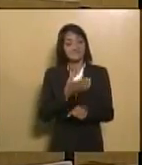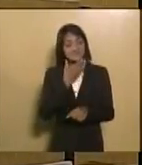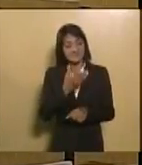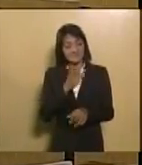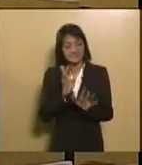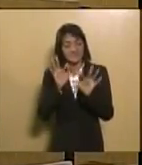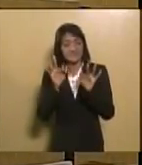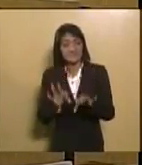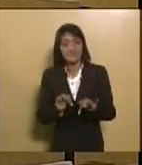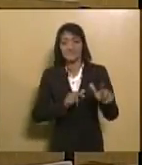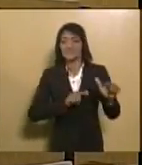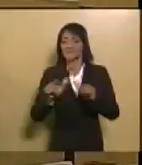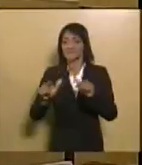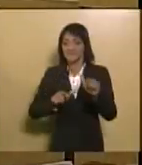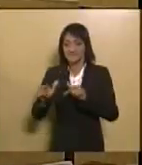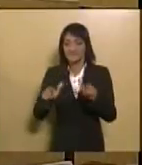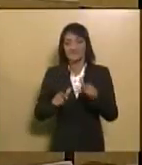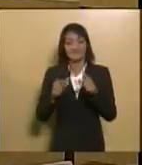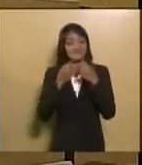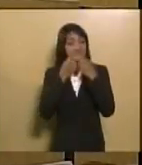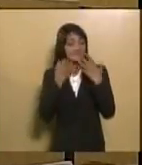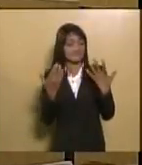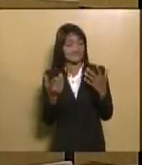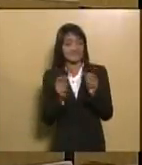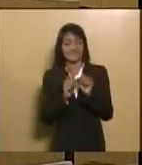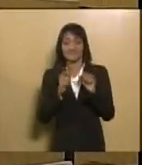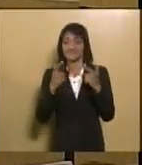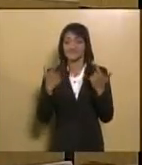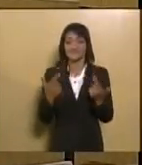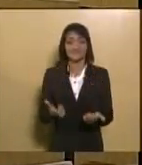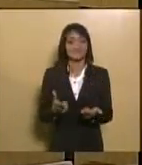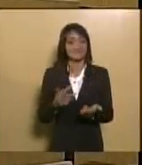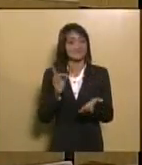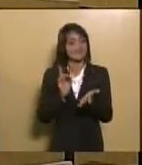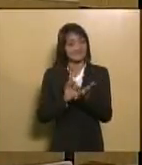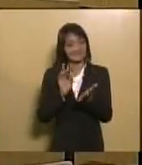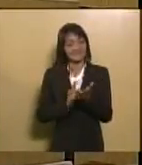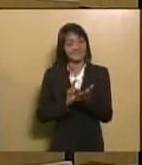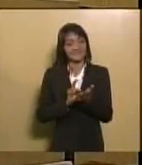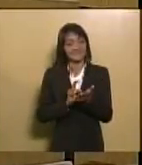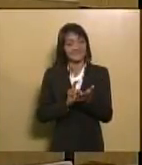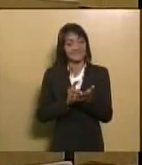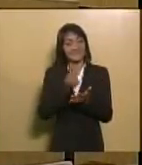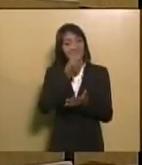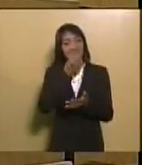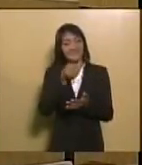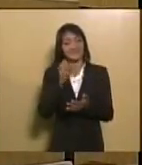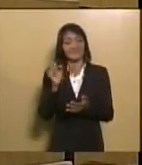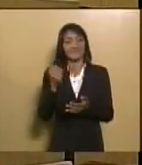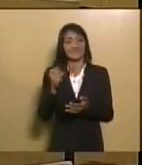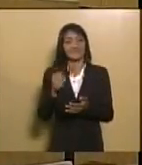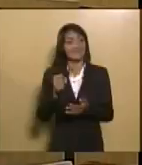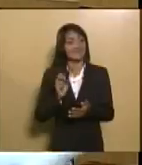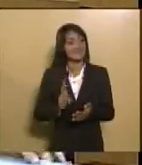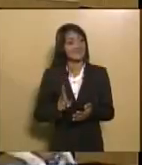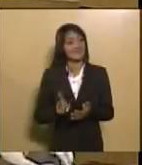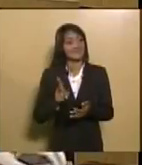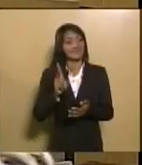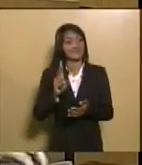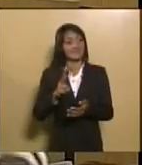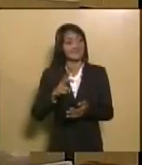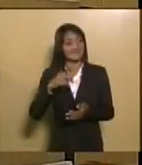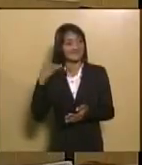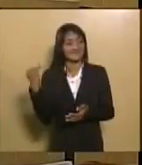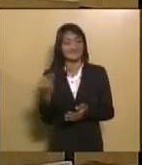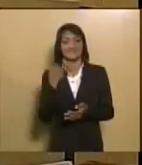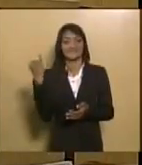com bastante trabalho, com bastante dedicação. E, lógico, também saudar aqui a imprensa sergipana, que sempre vem fazendo esse